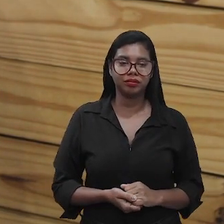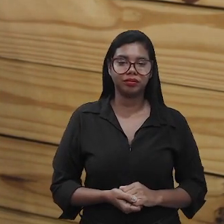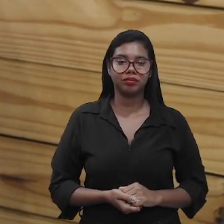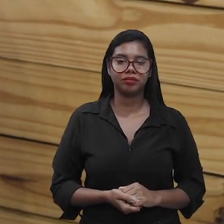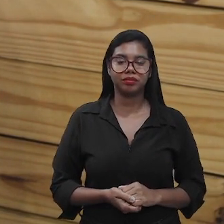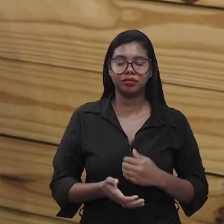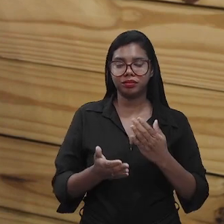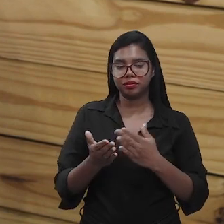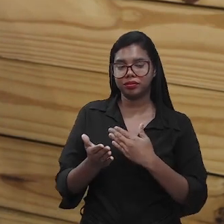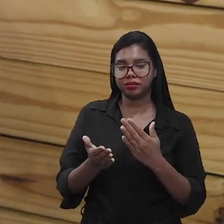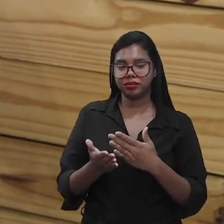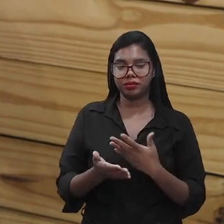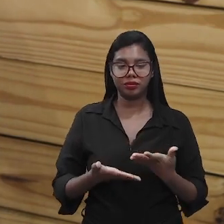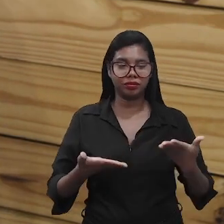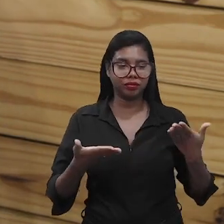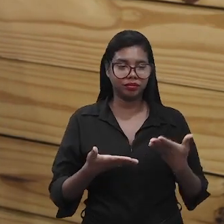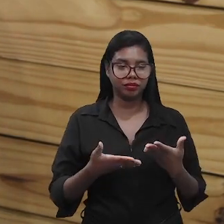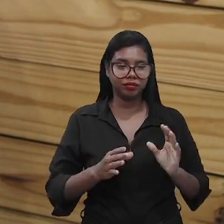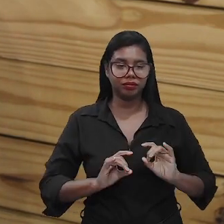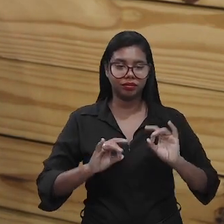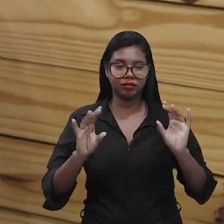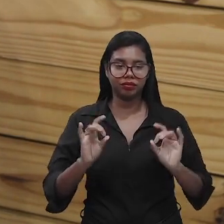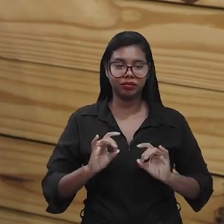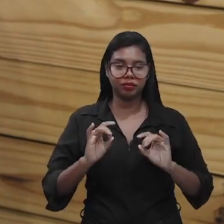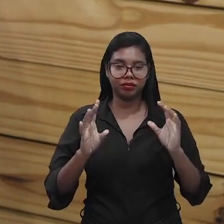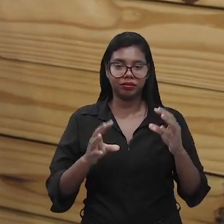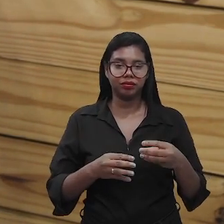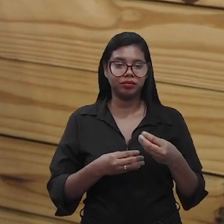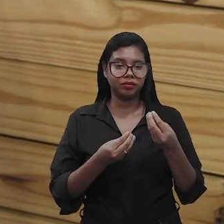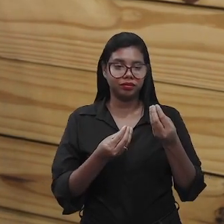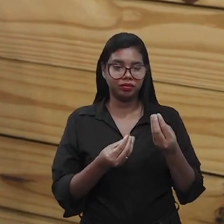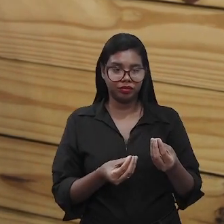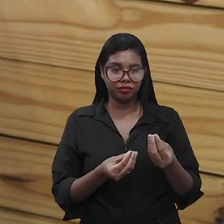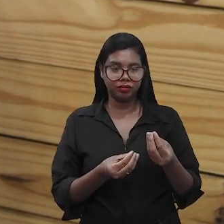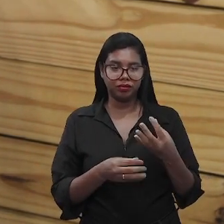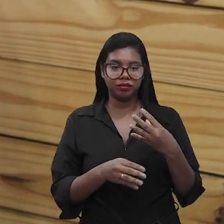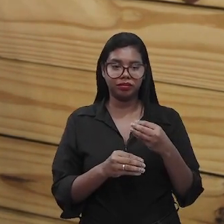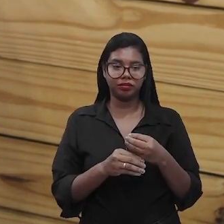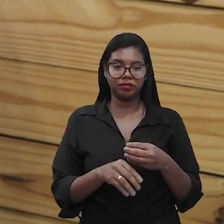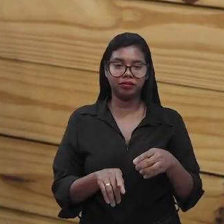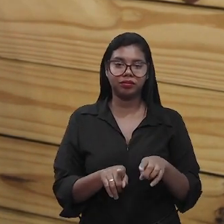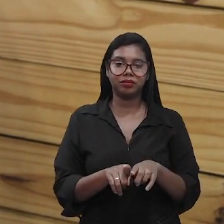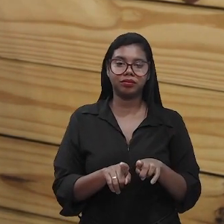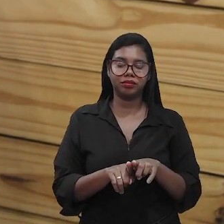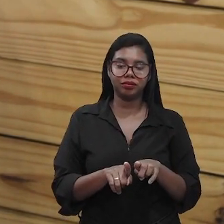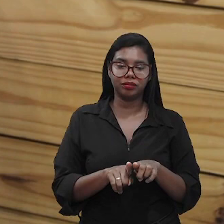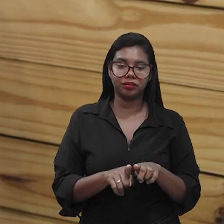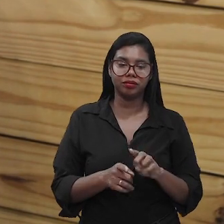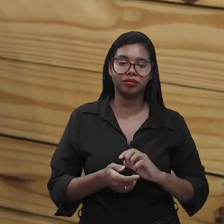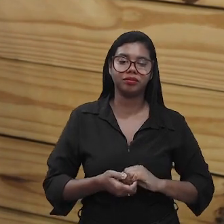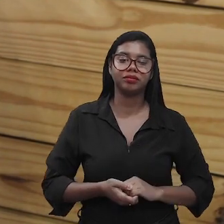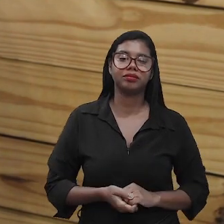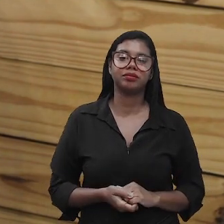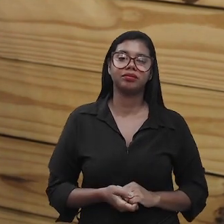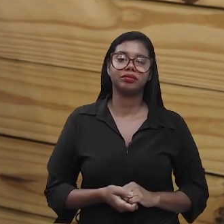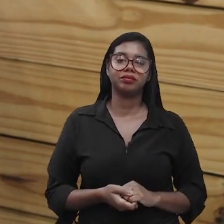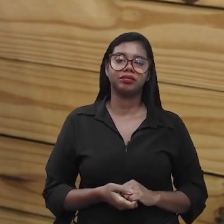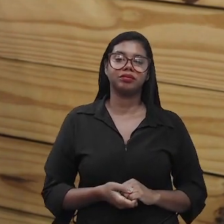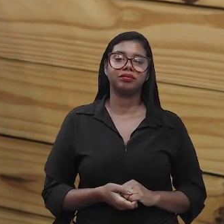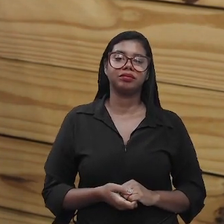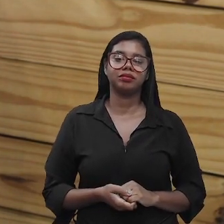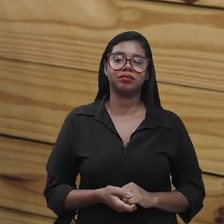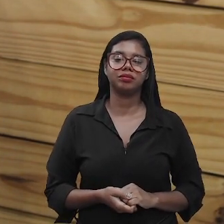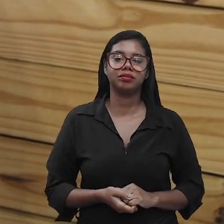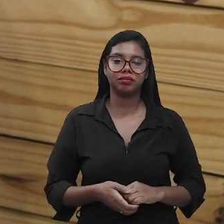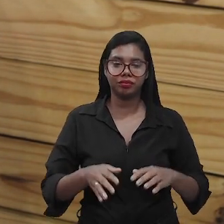em pré-venda, eu só vou oferecer, uma das ações que eu fiz, que foi as 100 primeiras pessoas que compraram o livro,